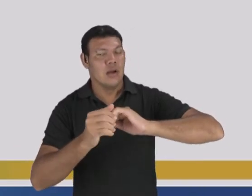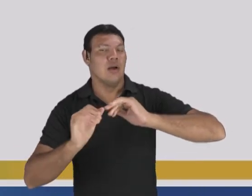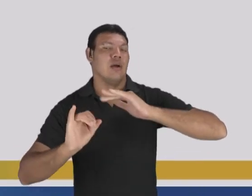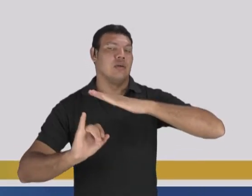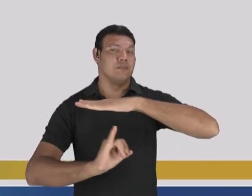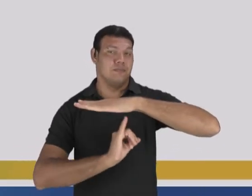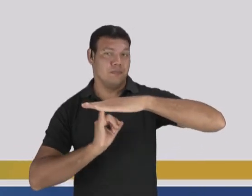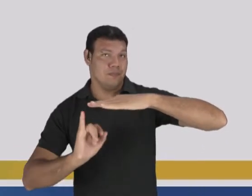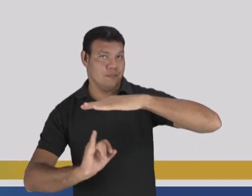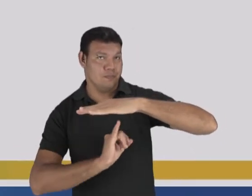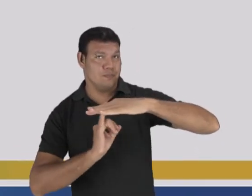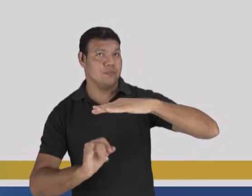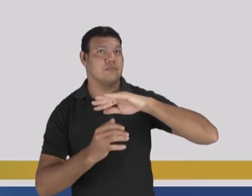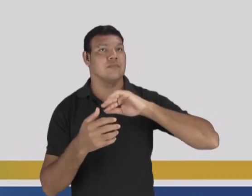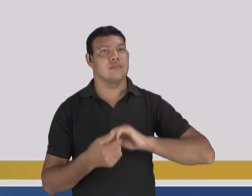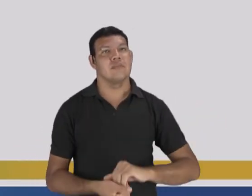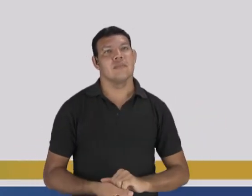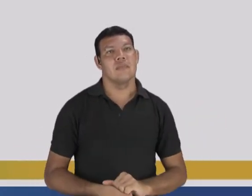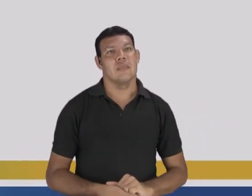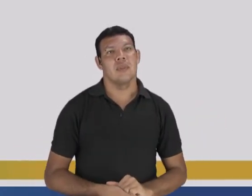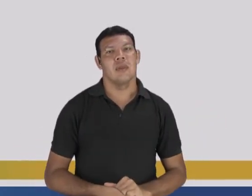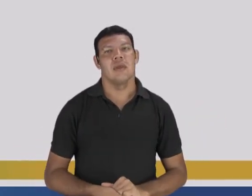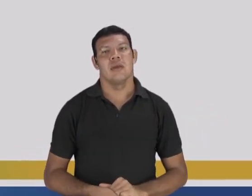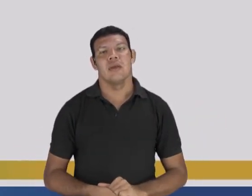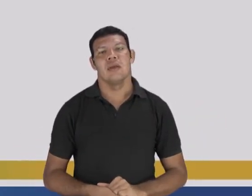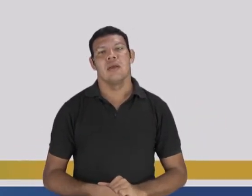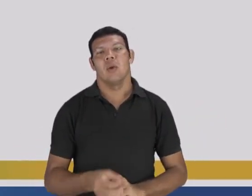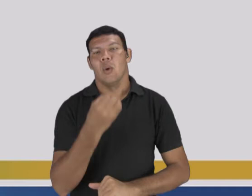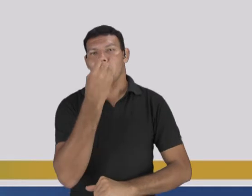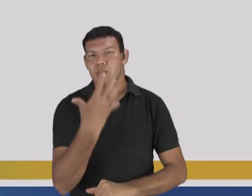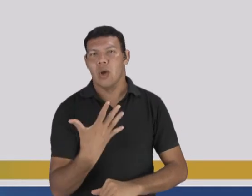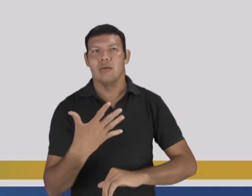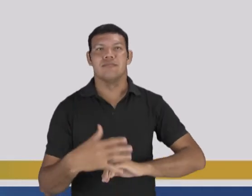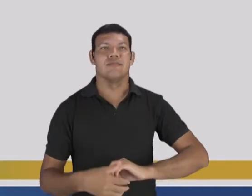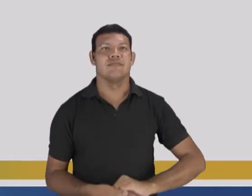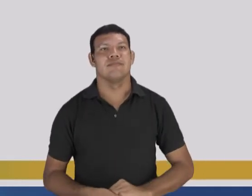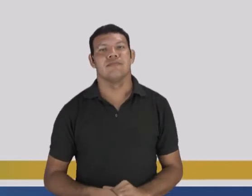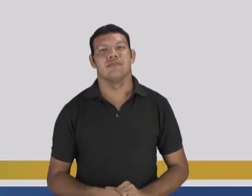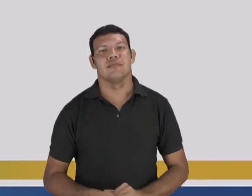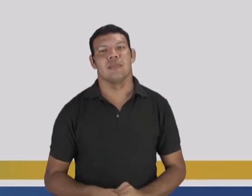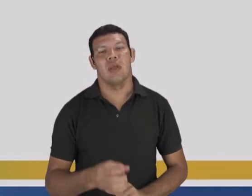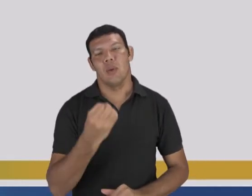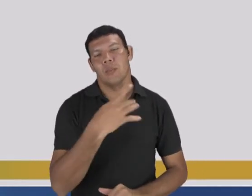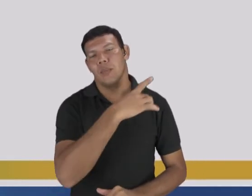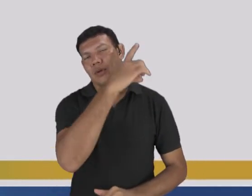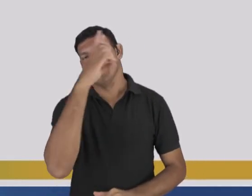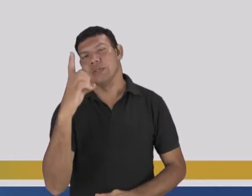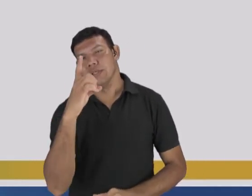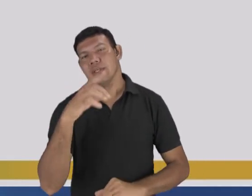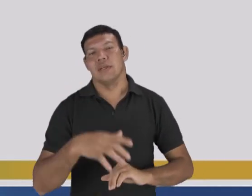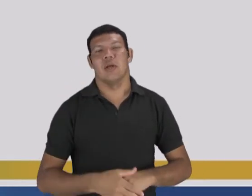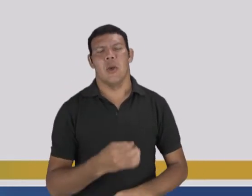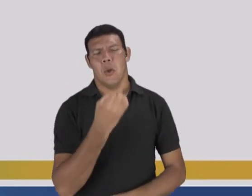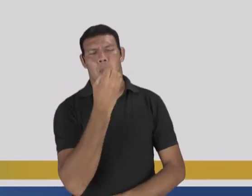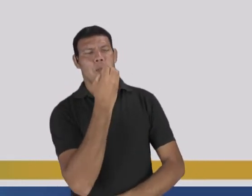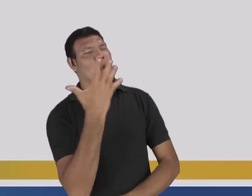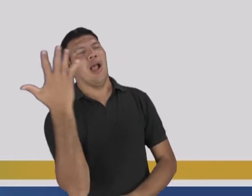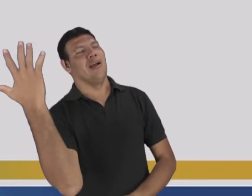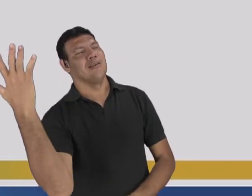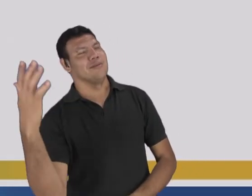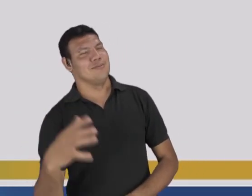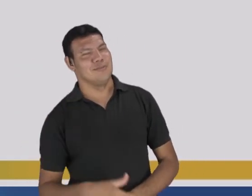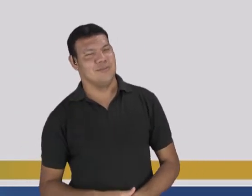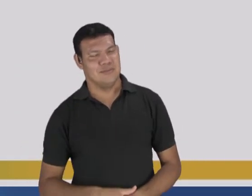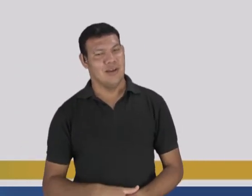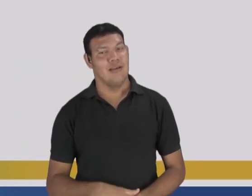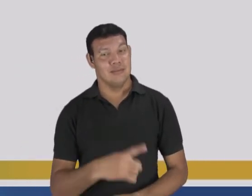né? Que olha só, um exemplo, né? Buenas, você não diz, bom dia, boa tarde. Fala buenas, né? Que é algo mais para